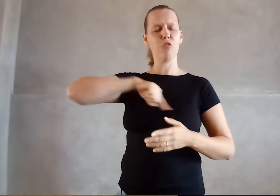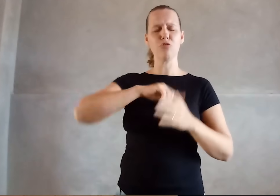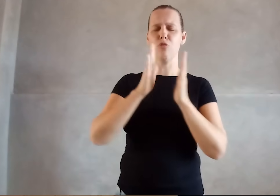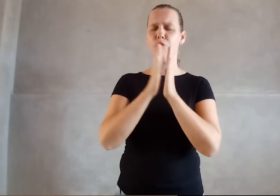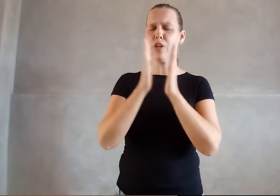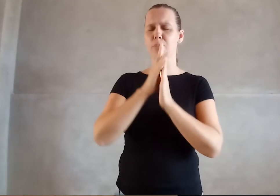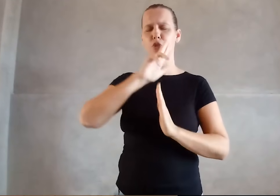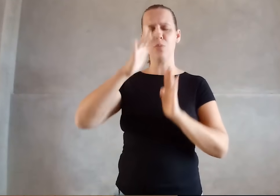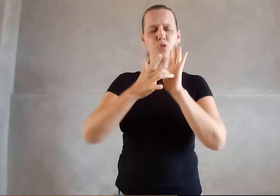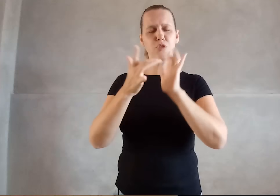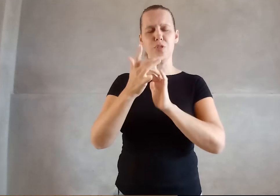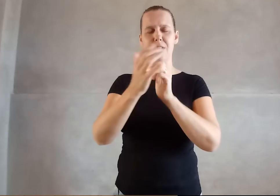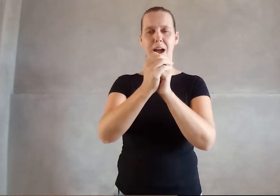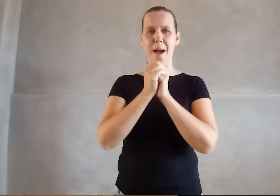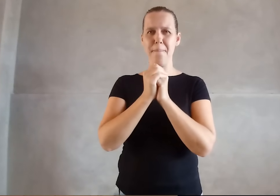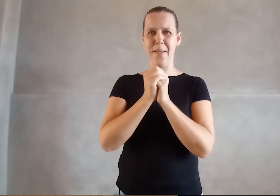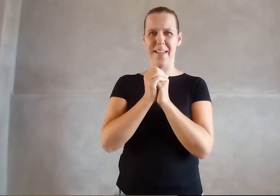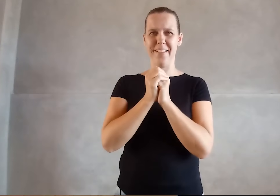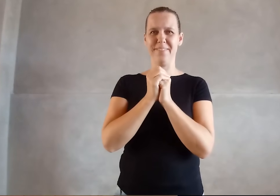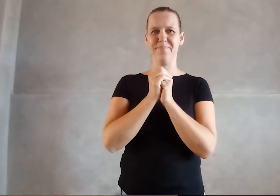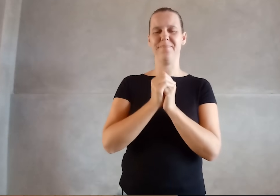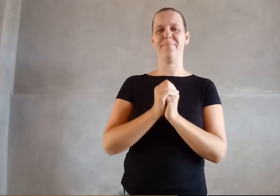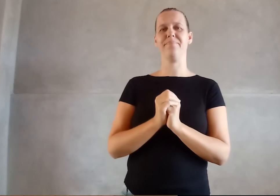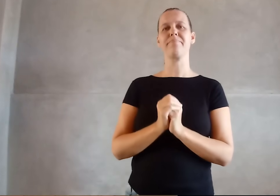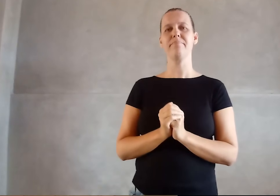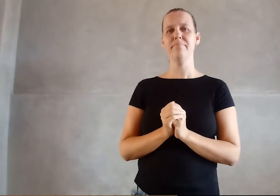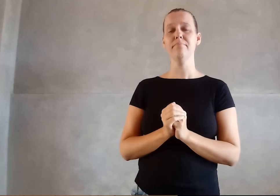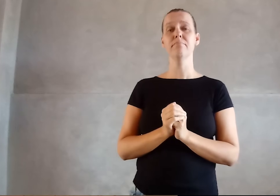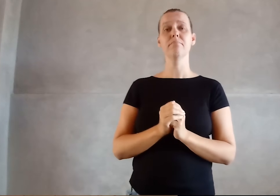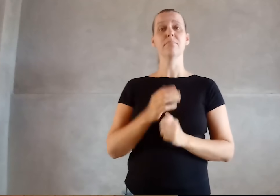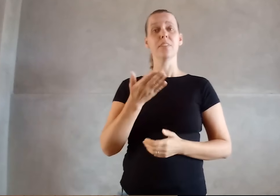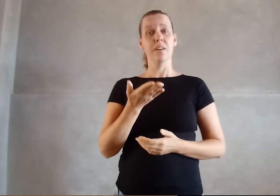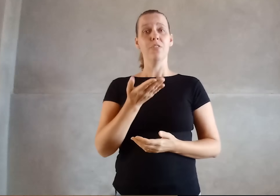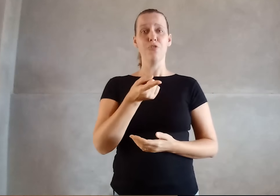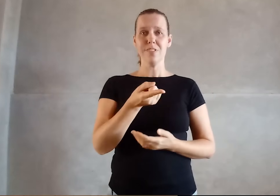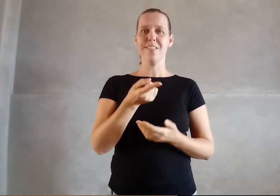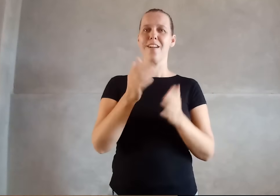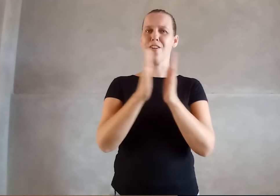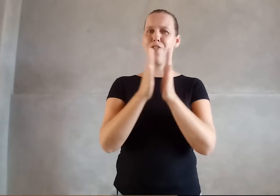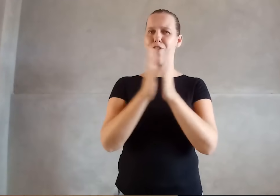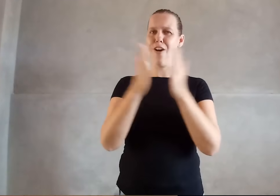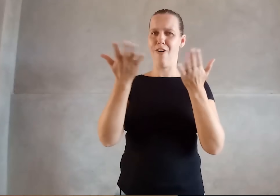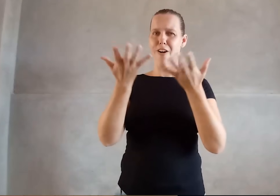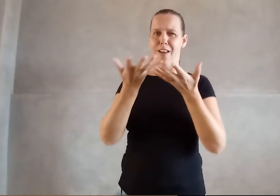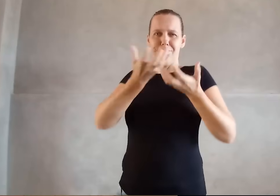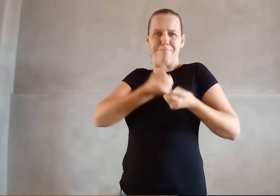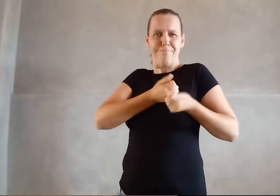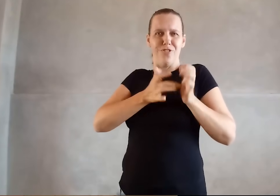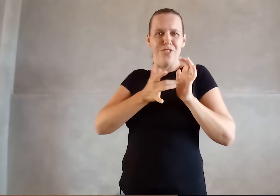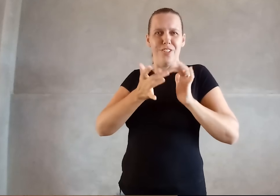amém. Você que orou conosco entregando a vida a Jesus, por favor, entra no nosso site, ali tem vários contatos dos